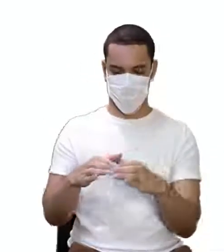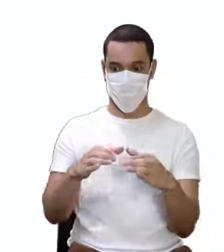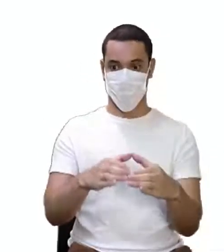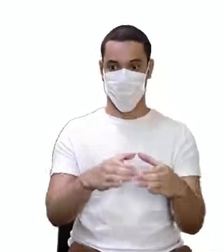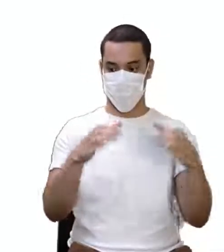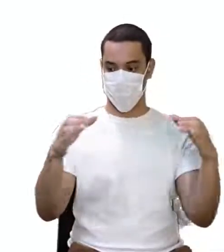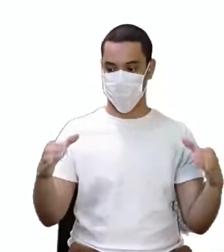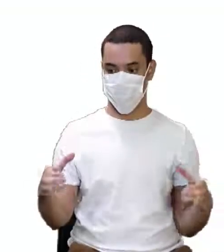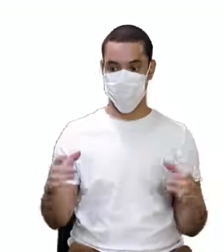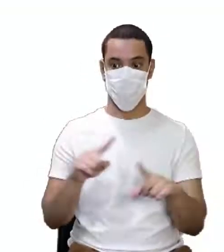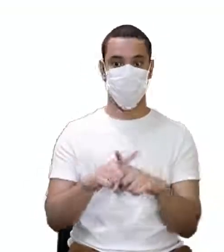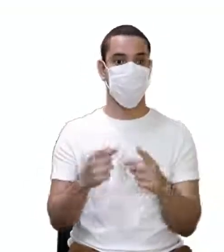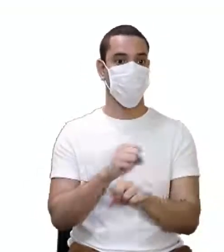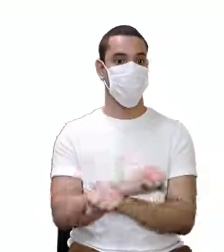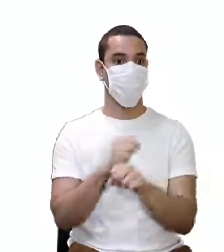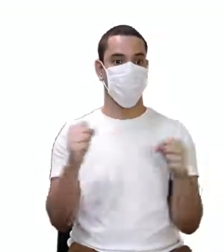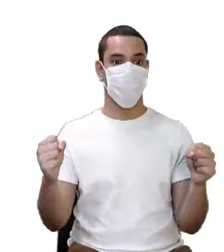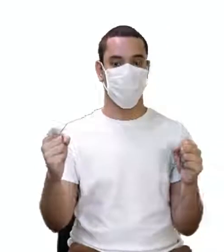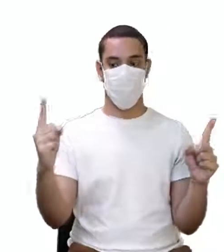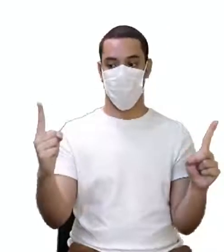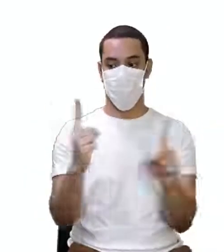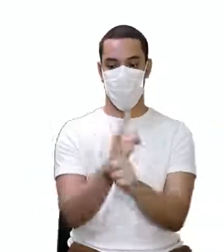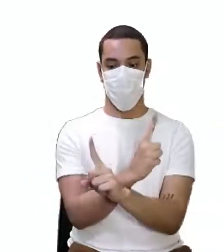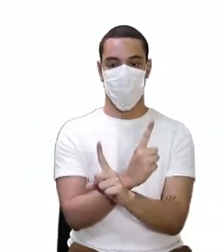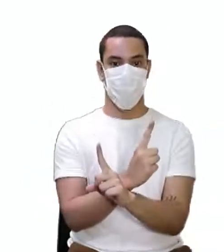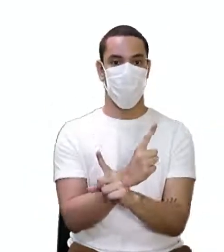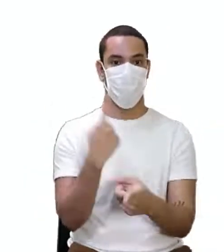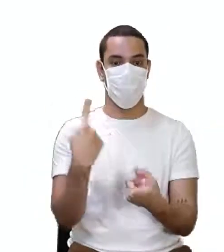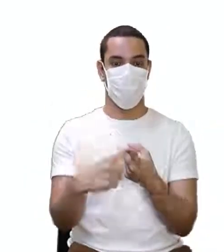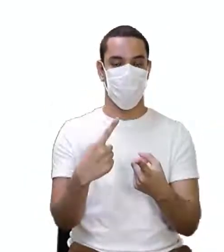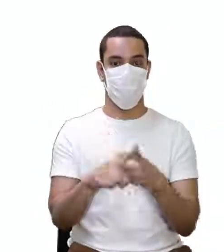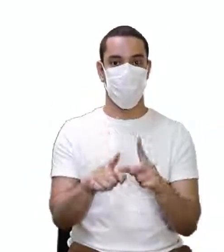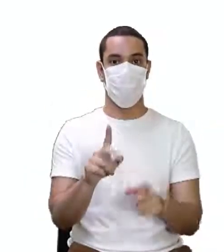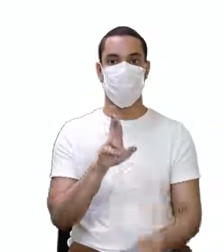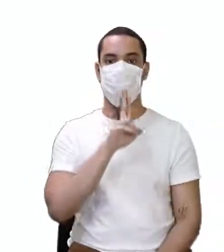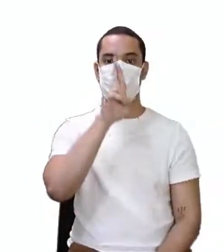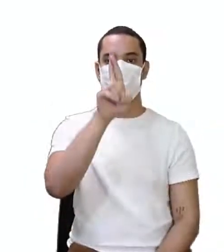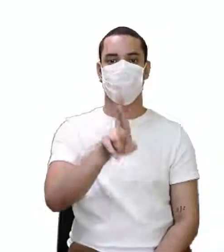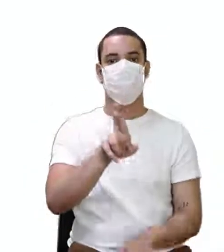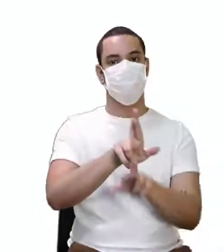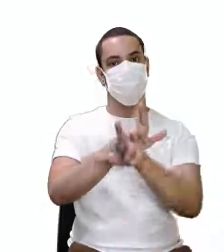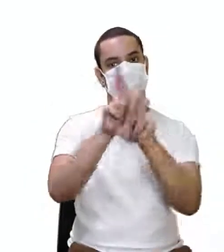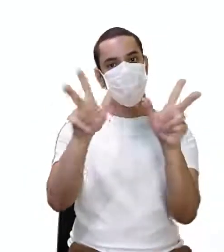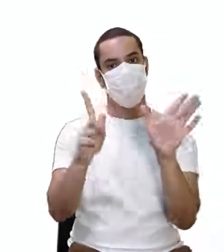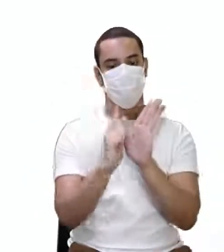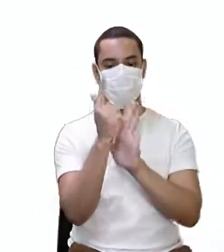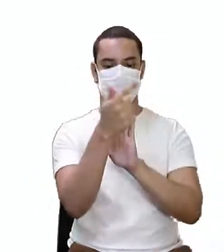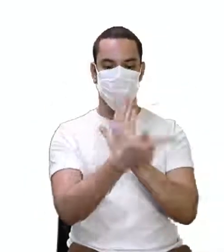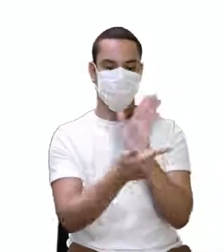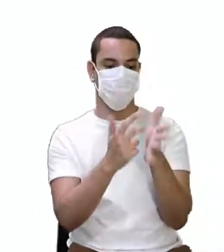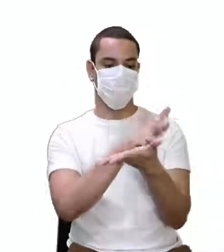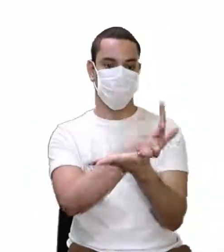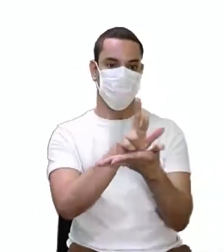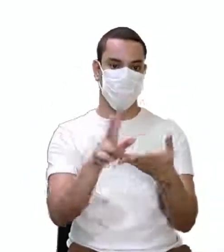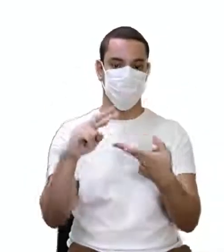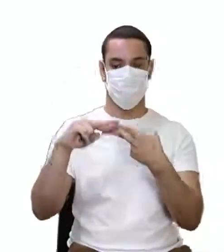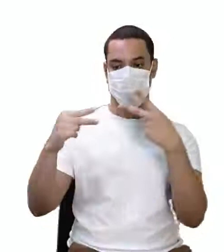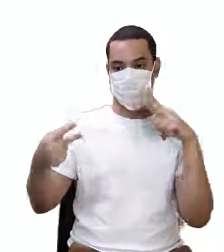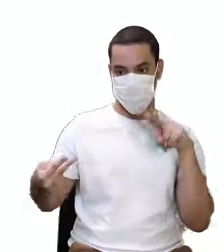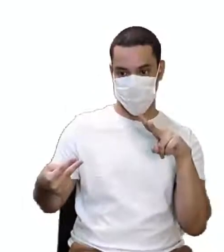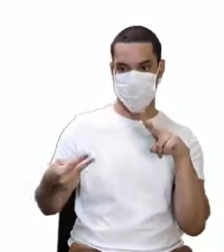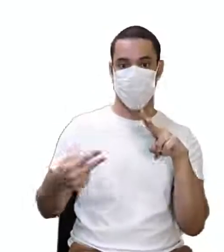tempo, sem que se cruzem. Resulta de diferenças genéticas entre as duas populações